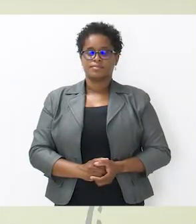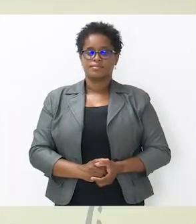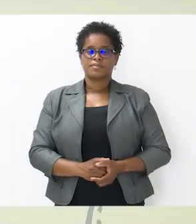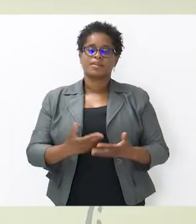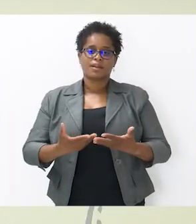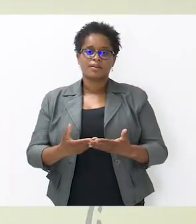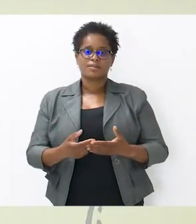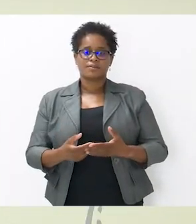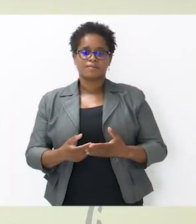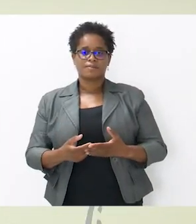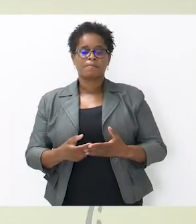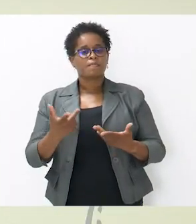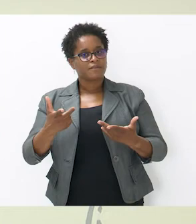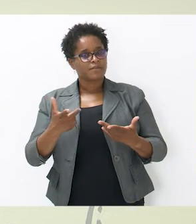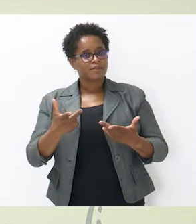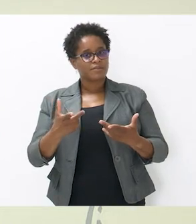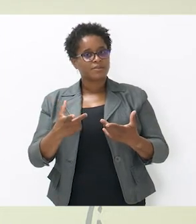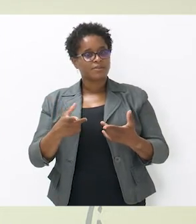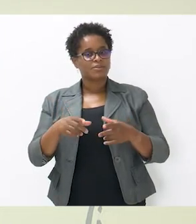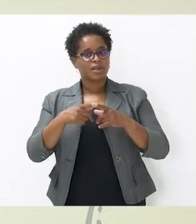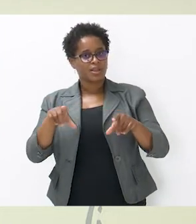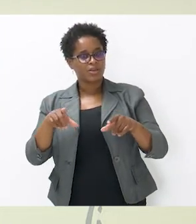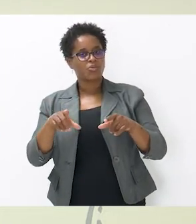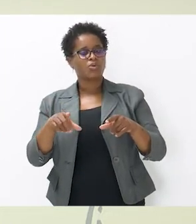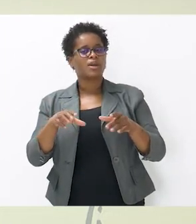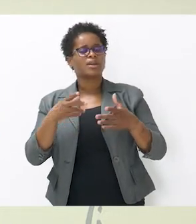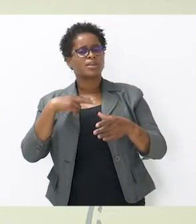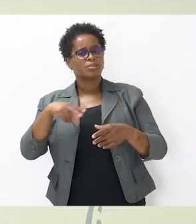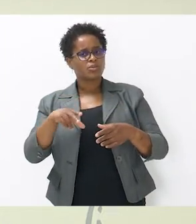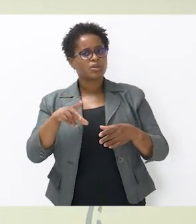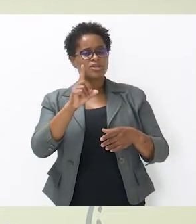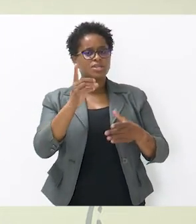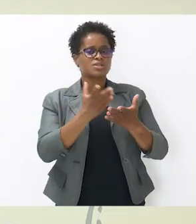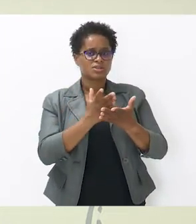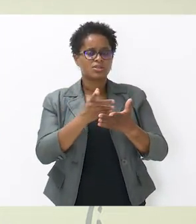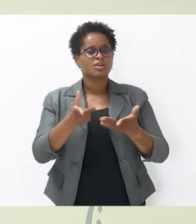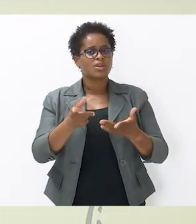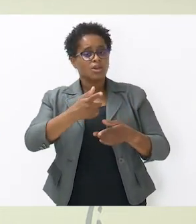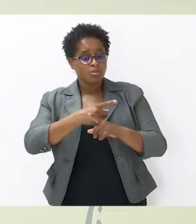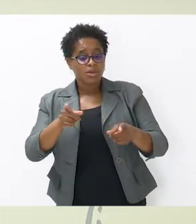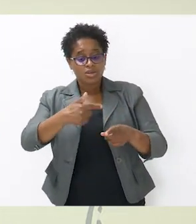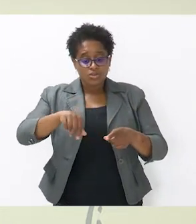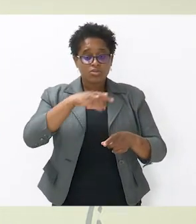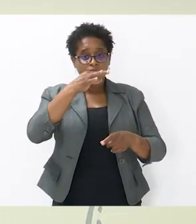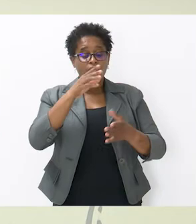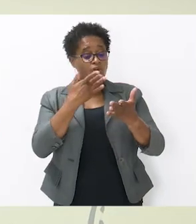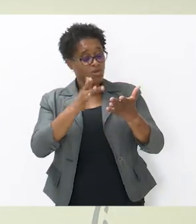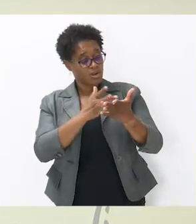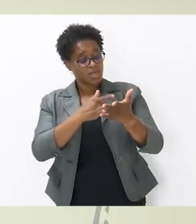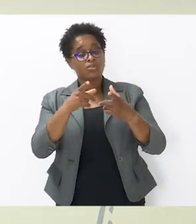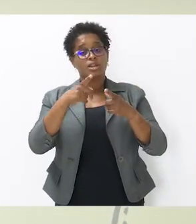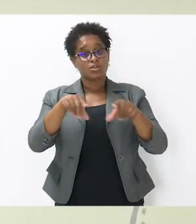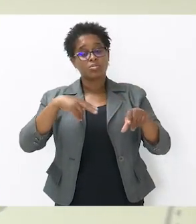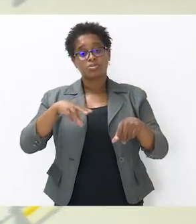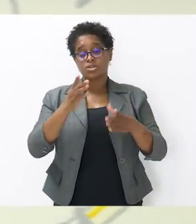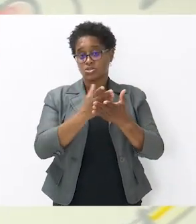No vosso livro de língua portuguesa do 6º ano, porque nós agora estamos a trabalhar com o livro de língua portuguesa do 6º ano. E já